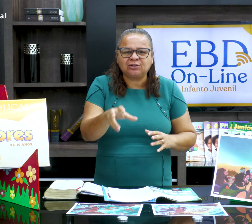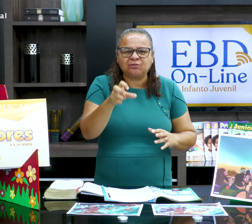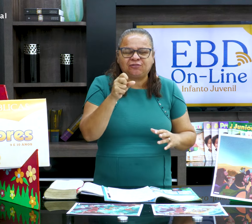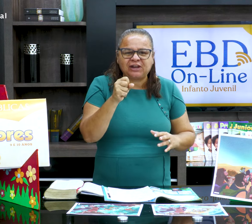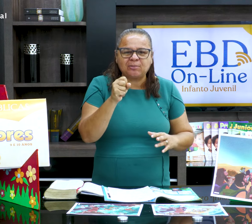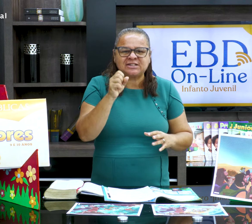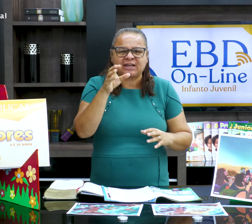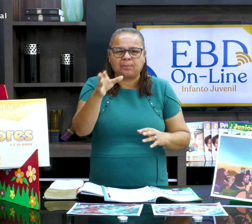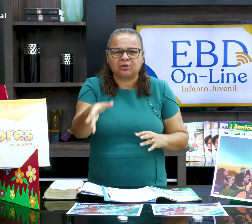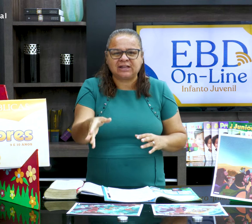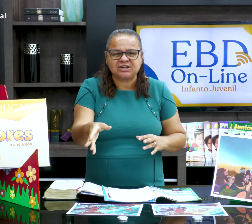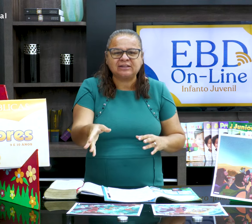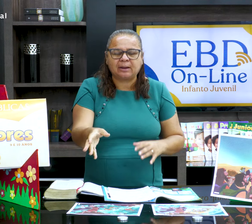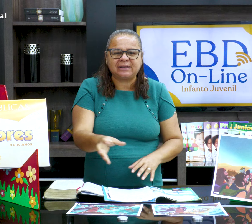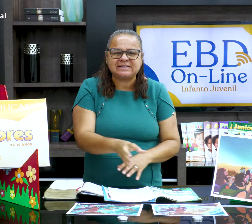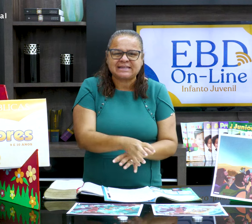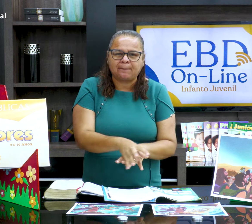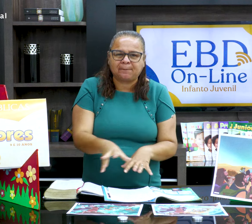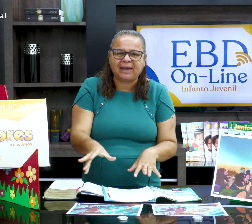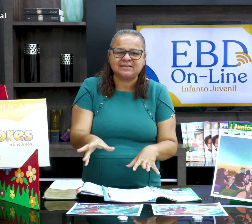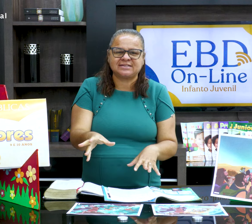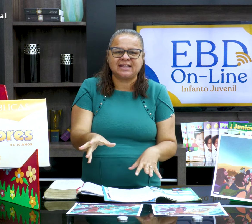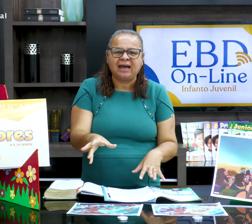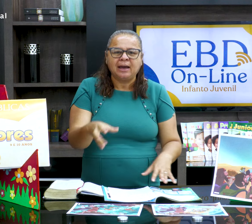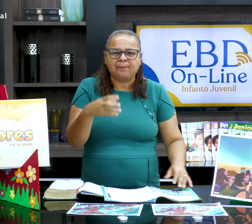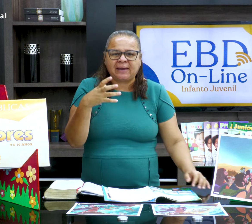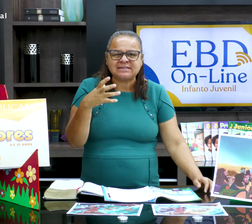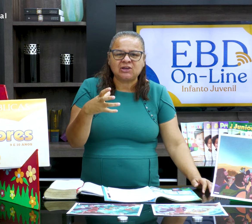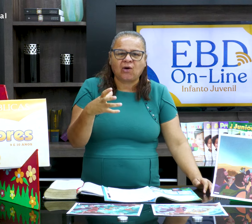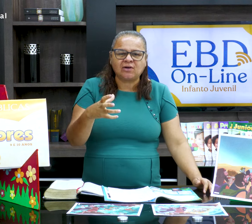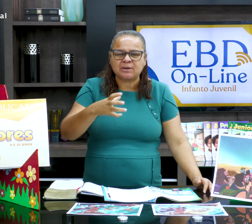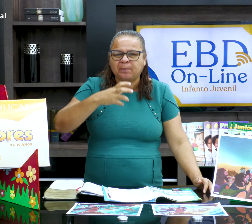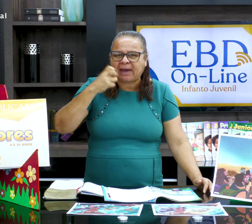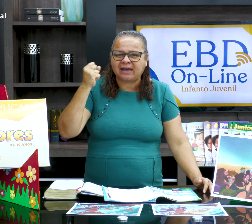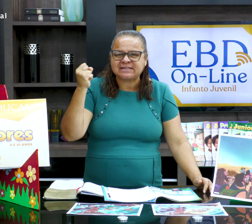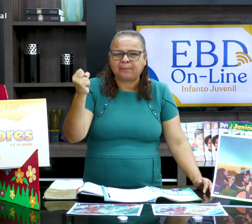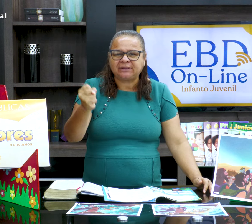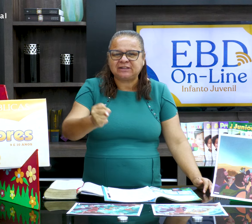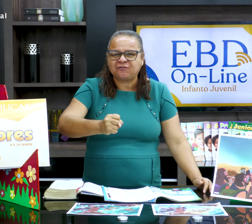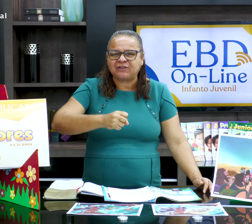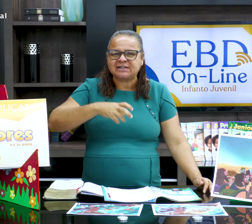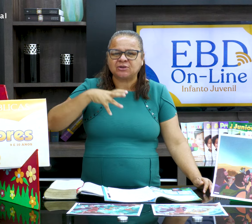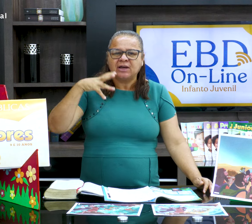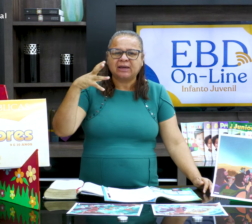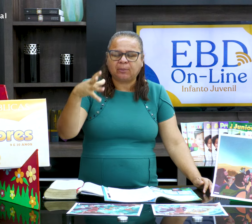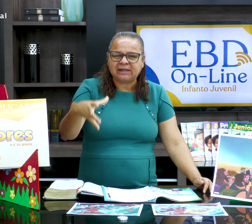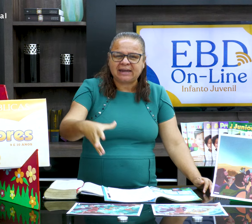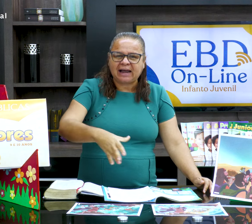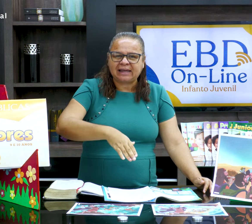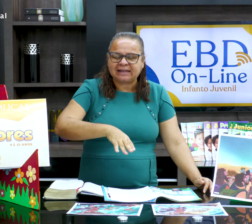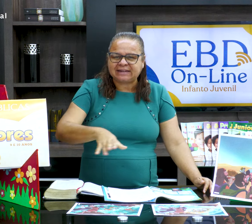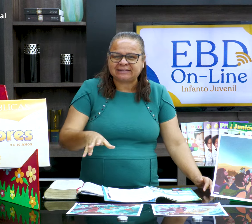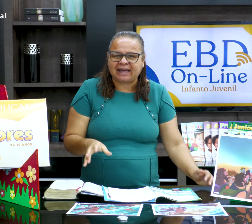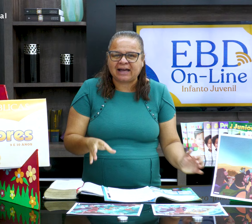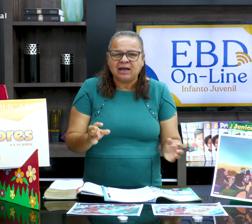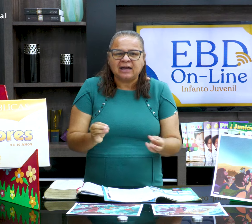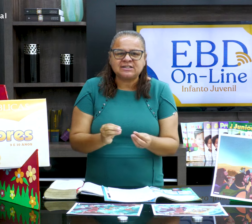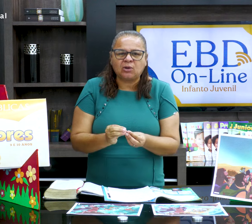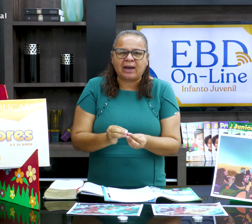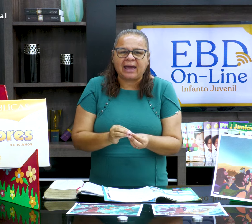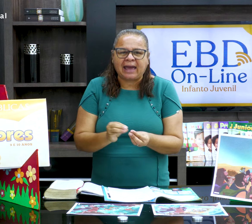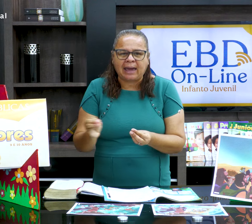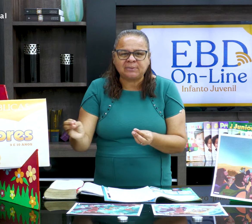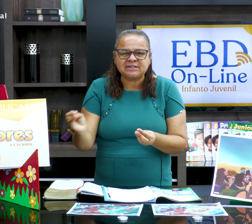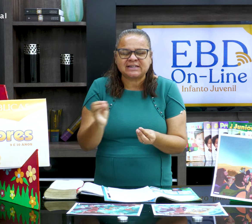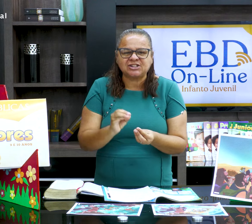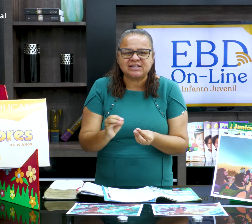protegendo do frio mas estava protegendo também de serpentes né peosa serpente difícil que poderia ali entre a terra são